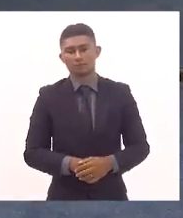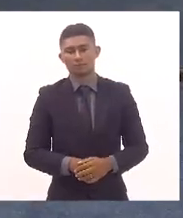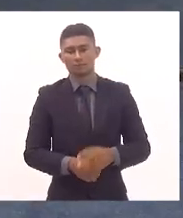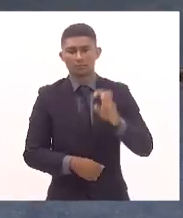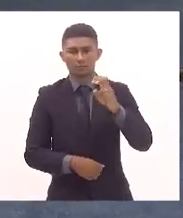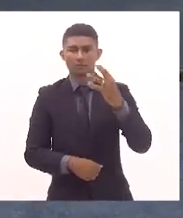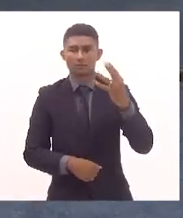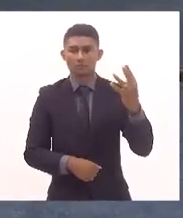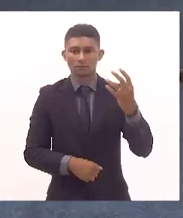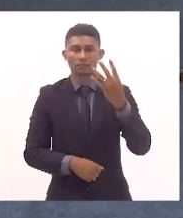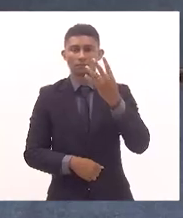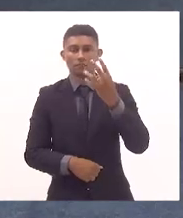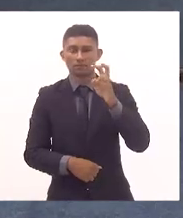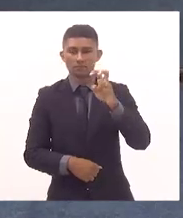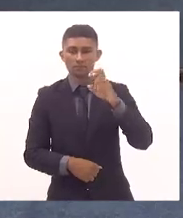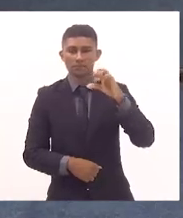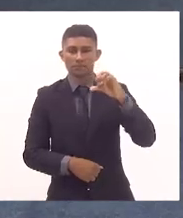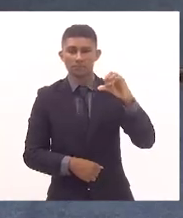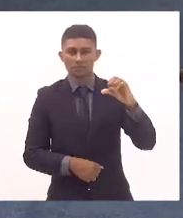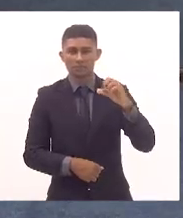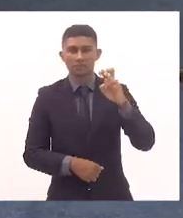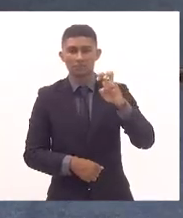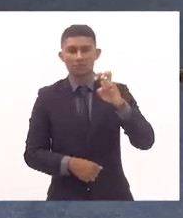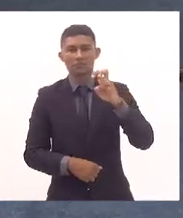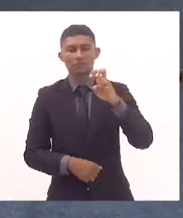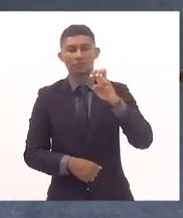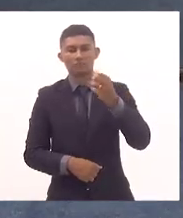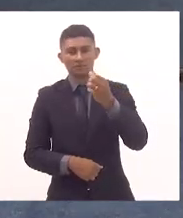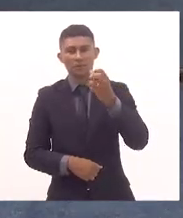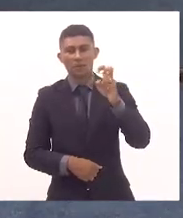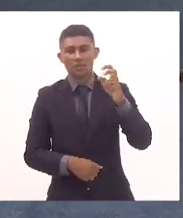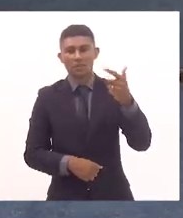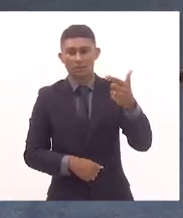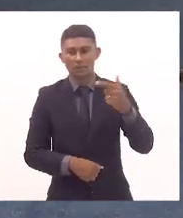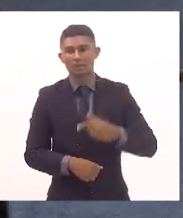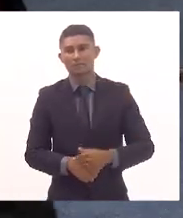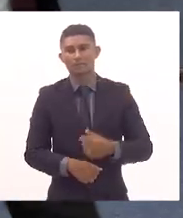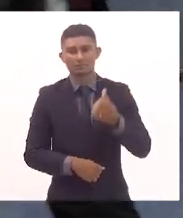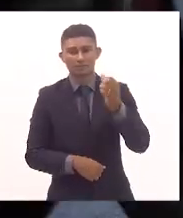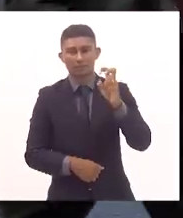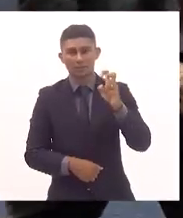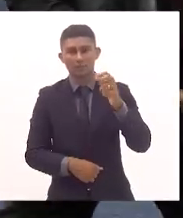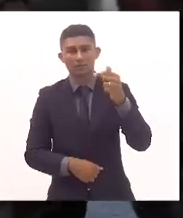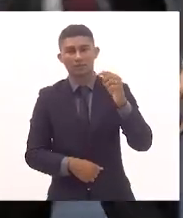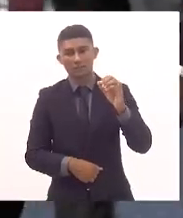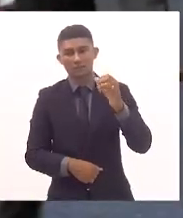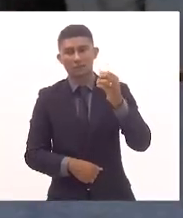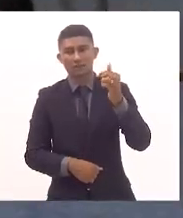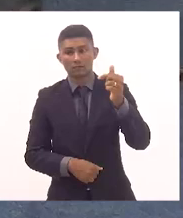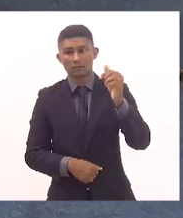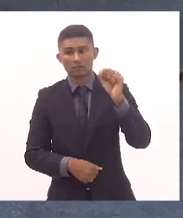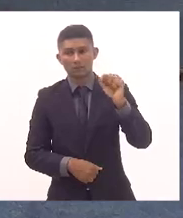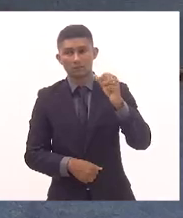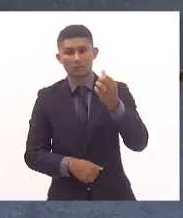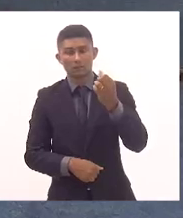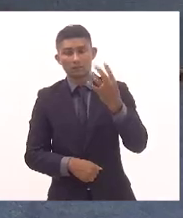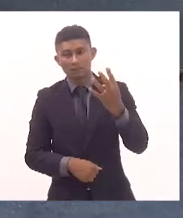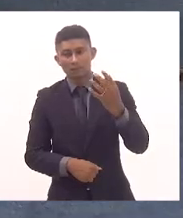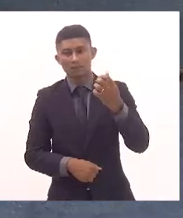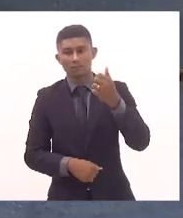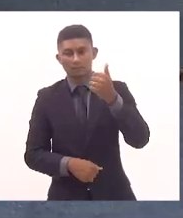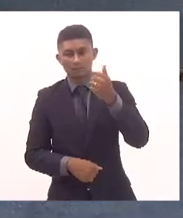544, 599, 600, 652, 653, 65, 70, 78, 94, 95,